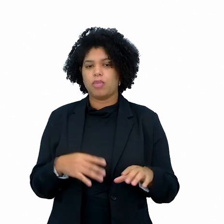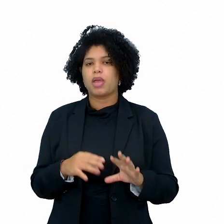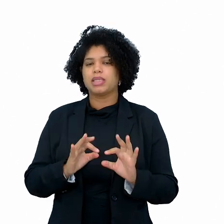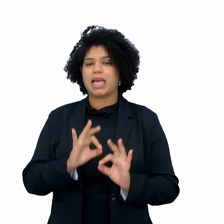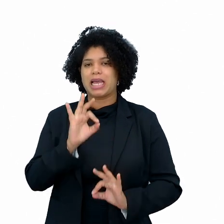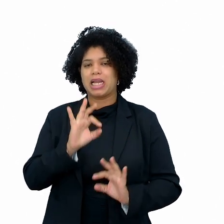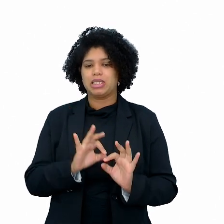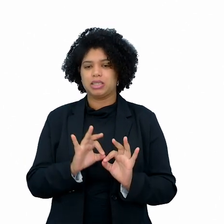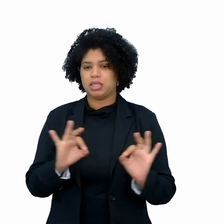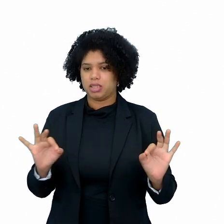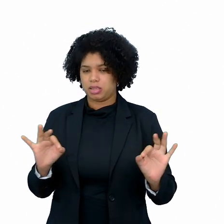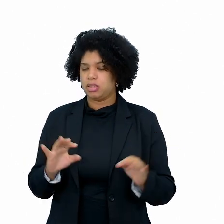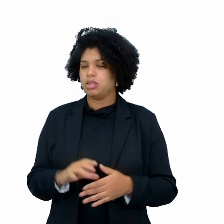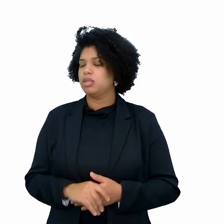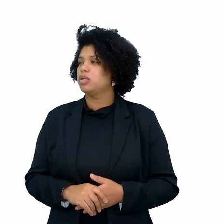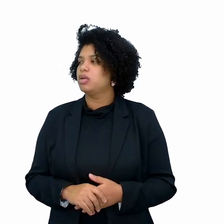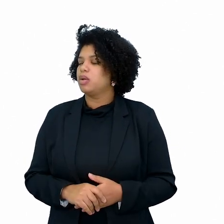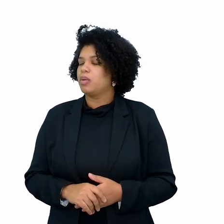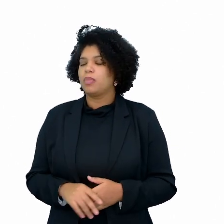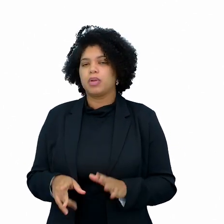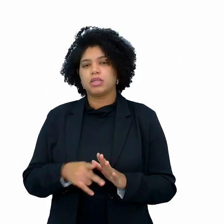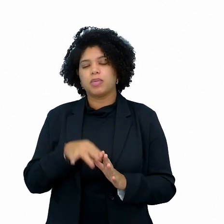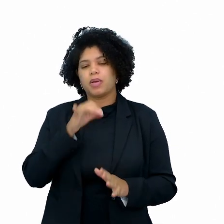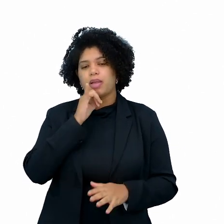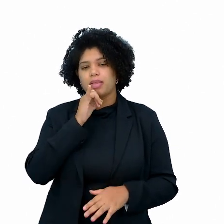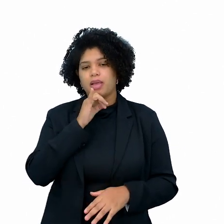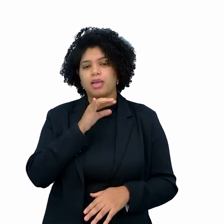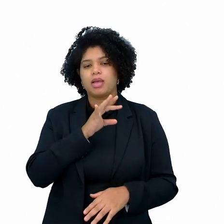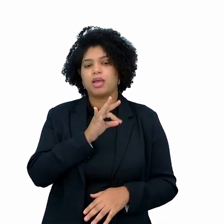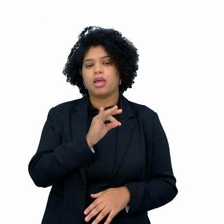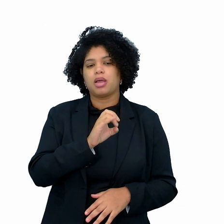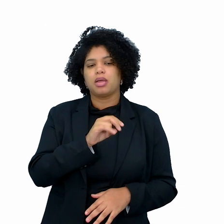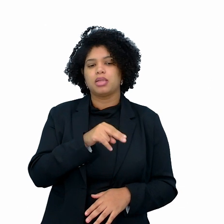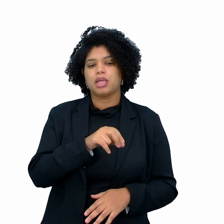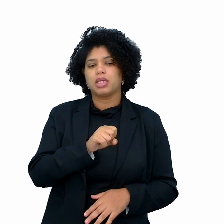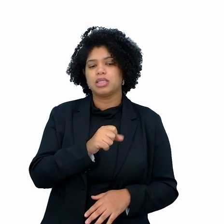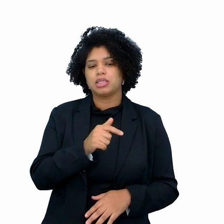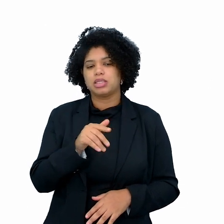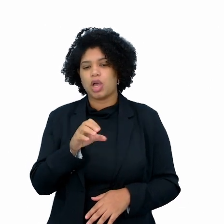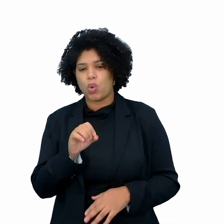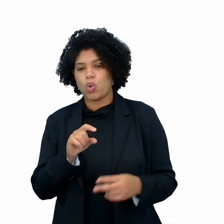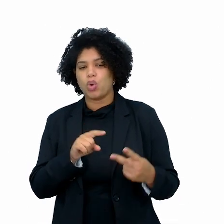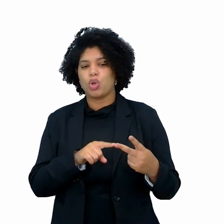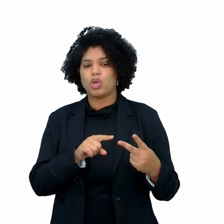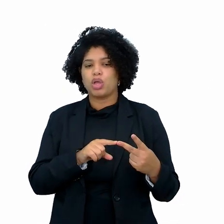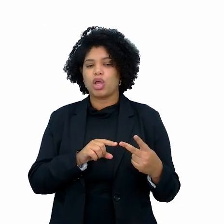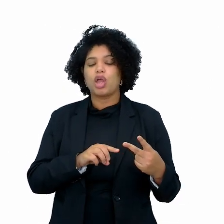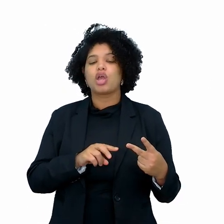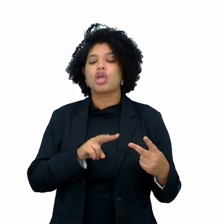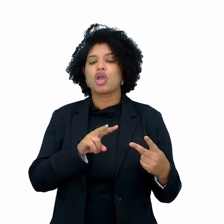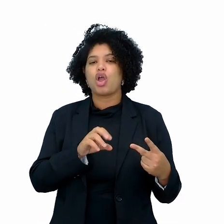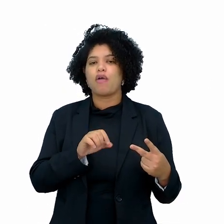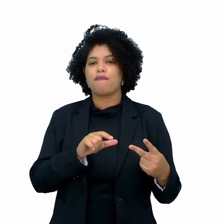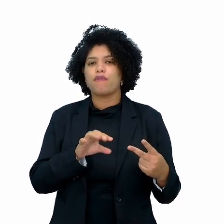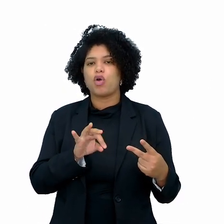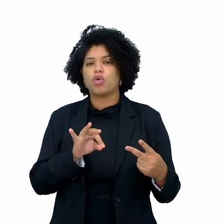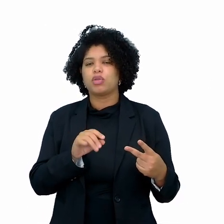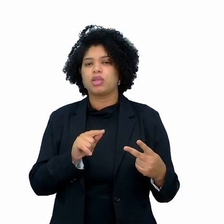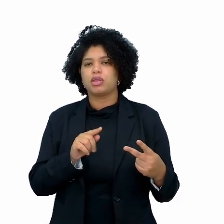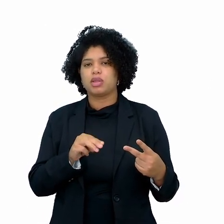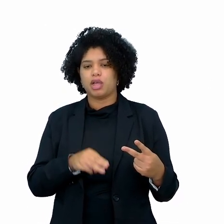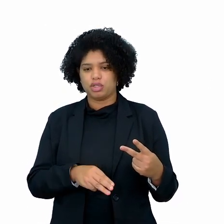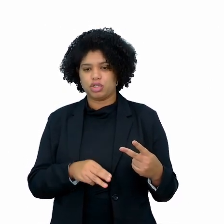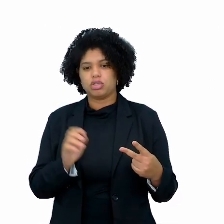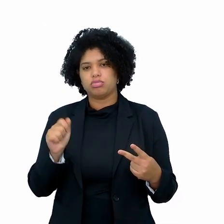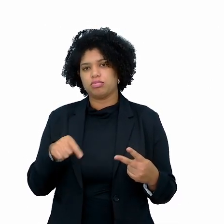então, tensão ou voltagem, pode ser os dois. Símbolo nas expressões matemáticas,